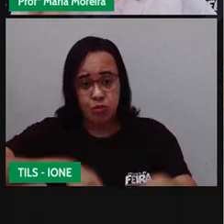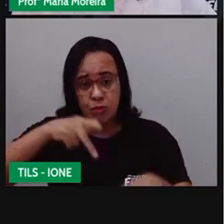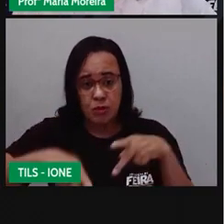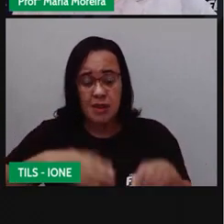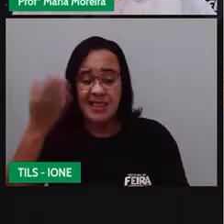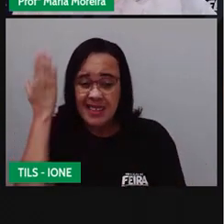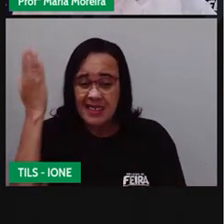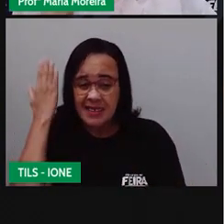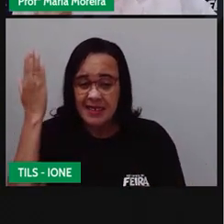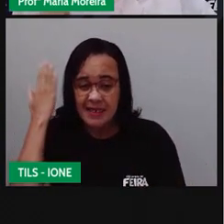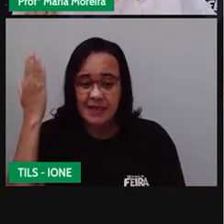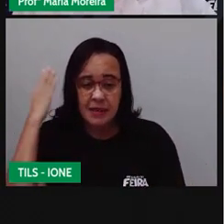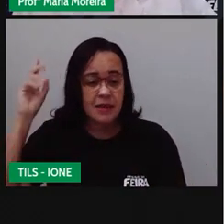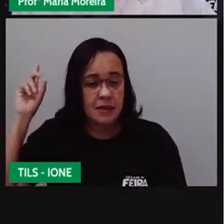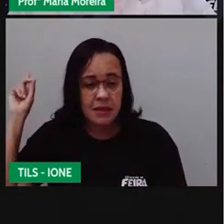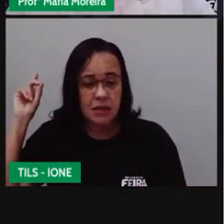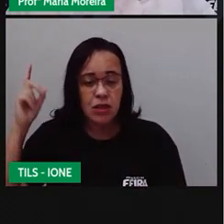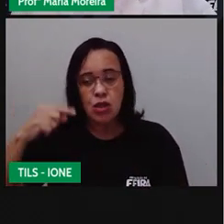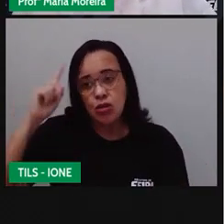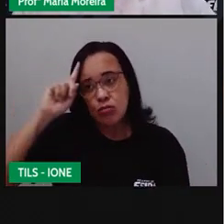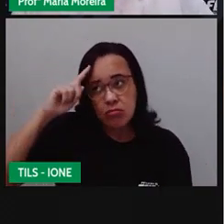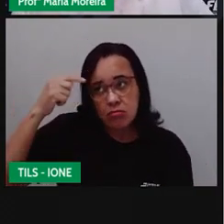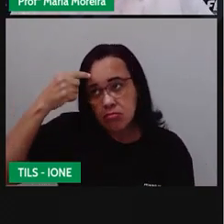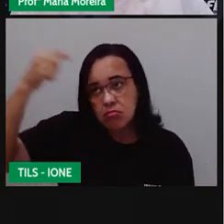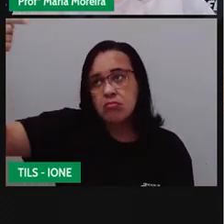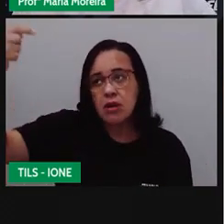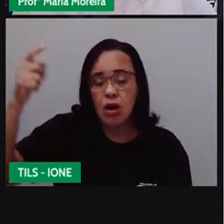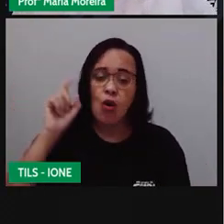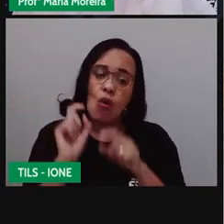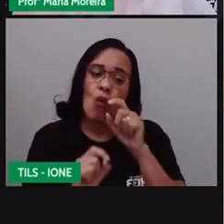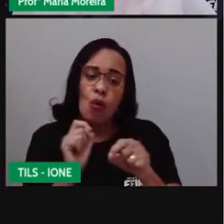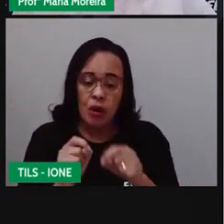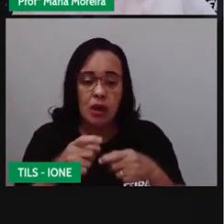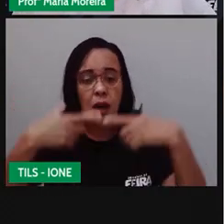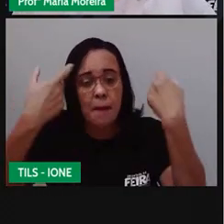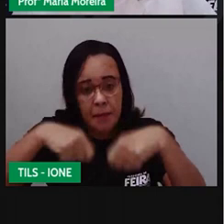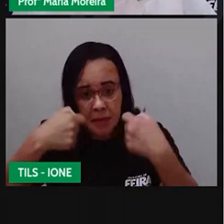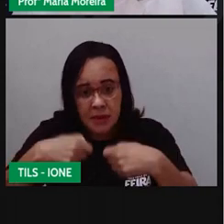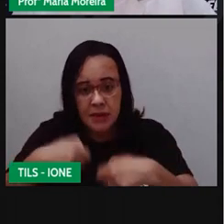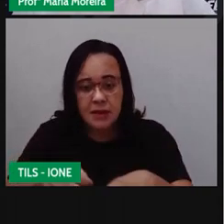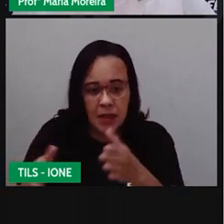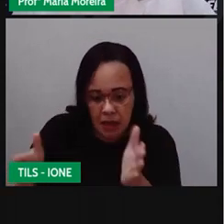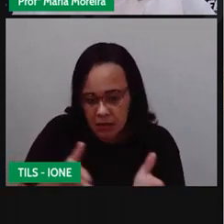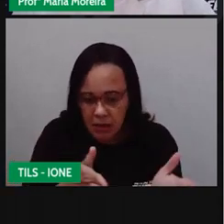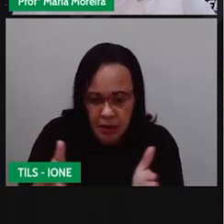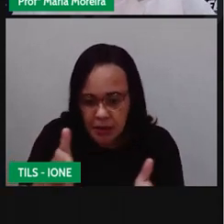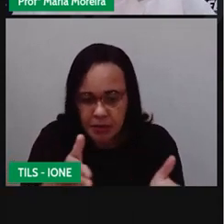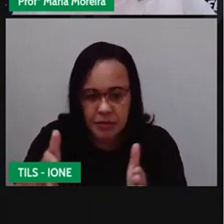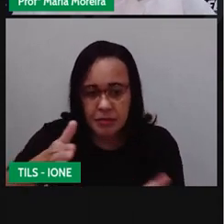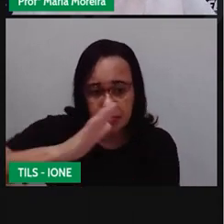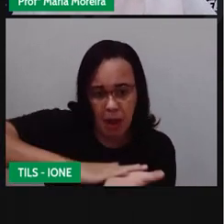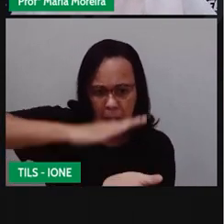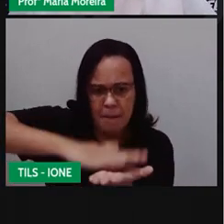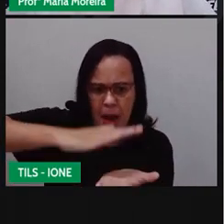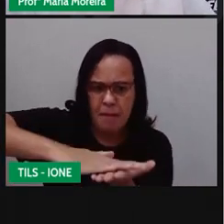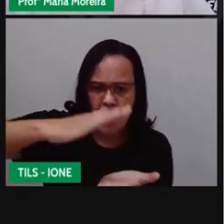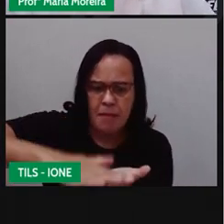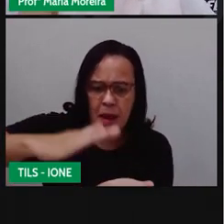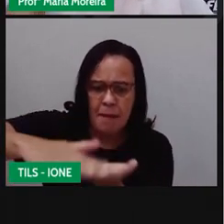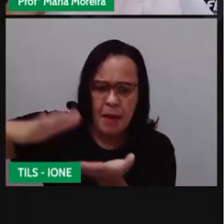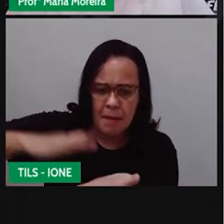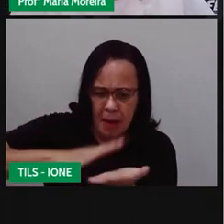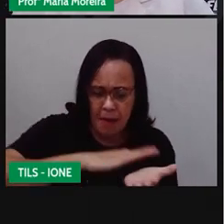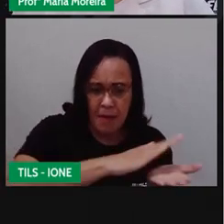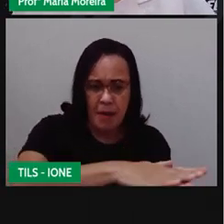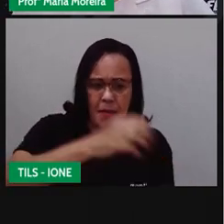os povos antigos, eles já tinham essa ideia de que se precisava de um caminho pavimentado. Mas por que esse caminho pavimentado? Porque era